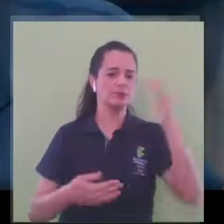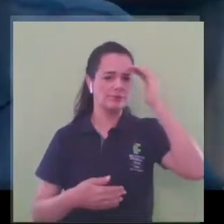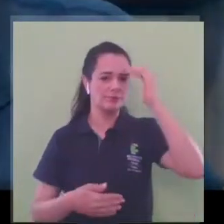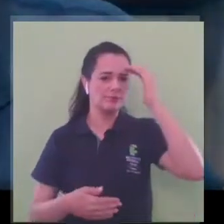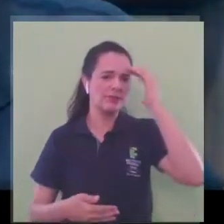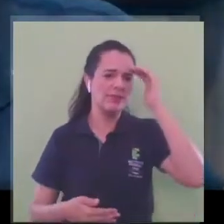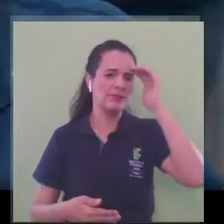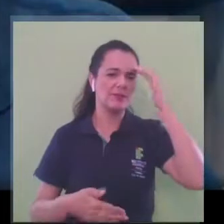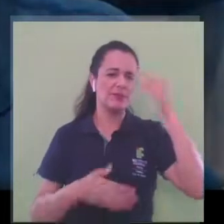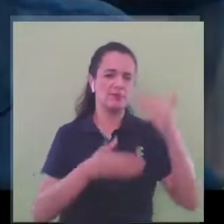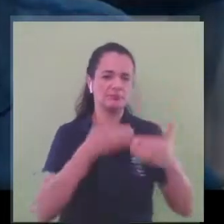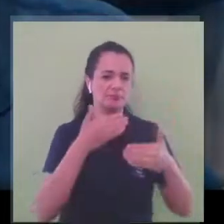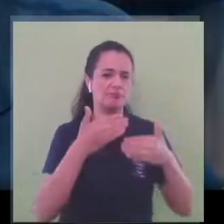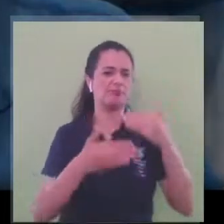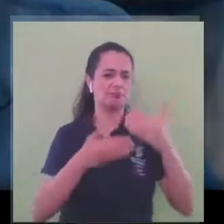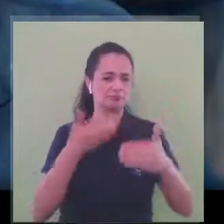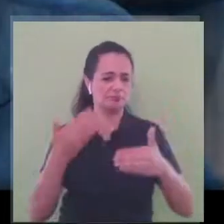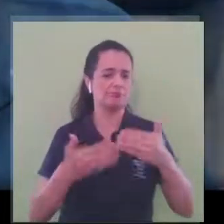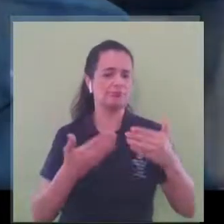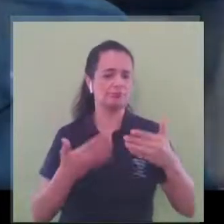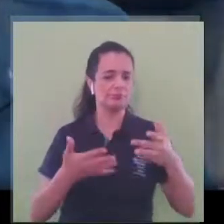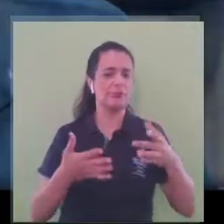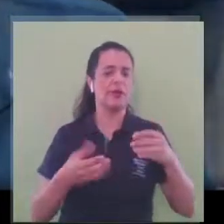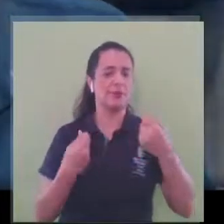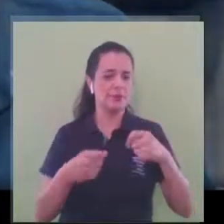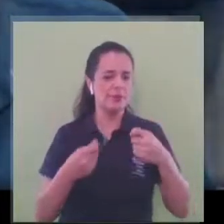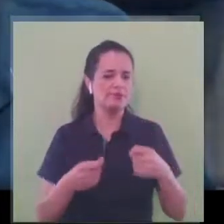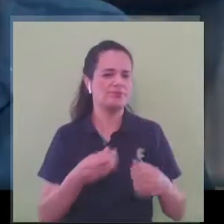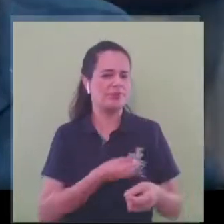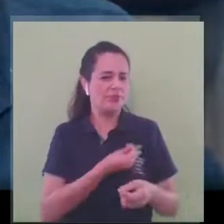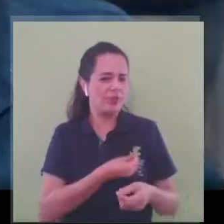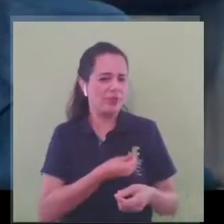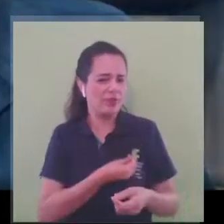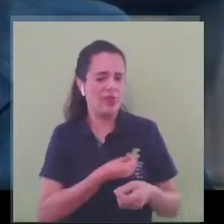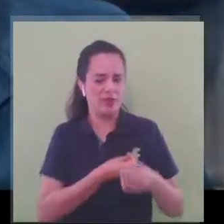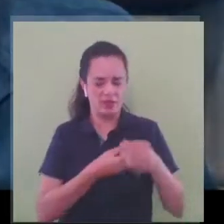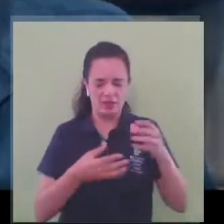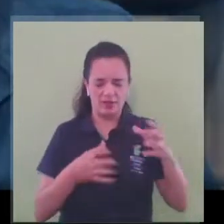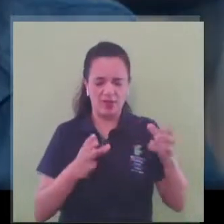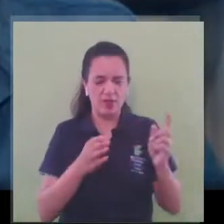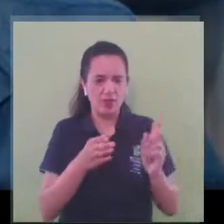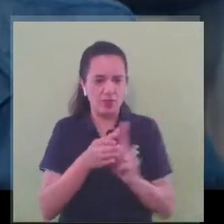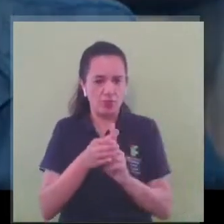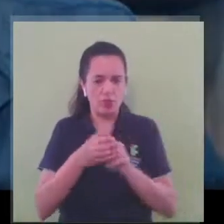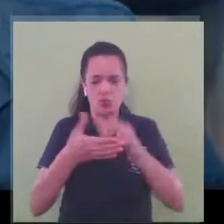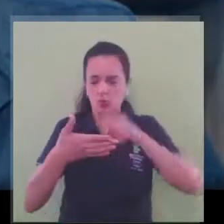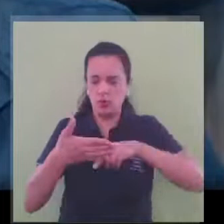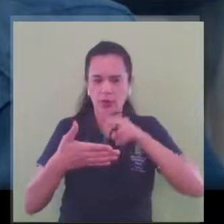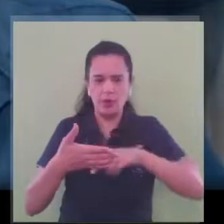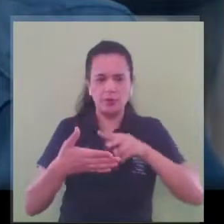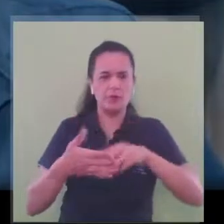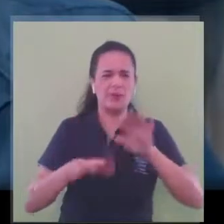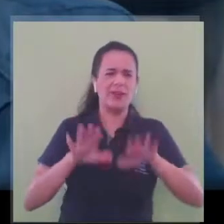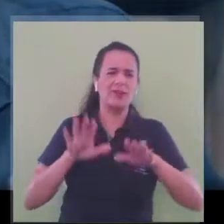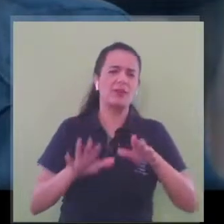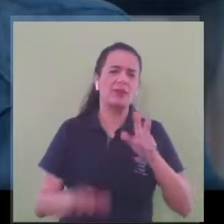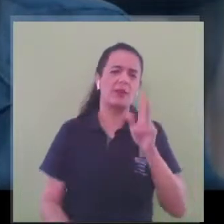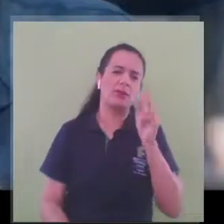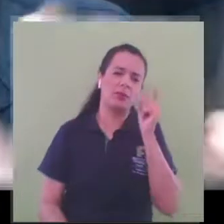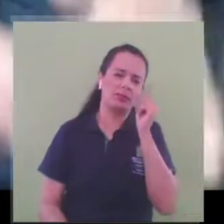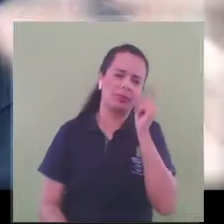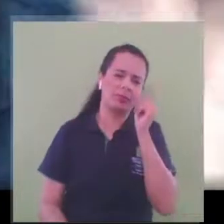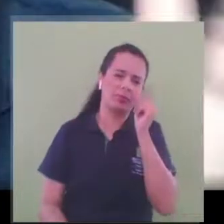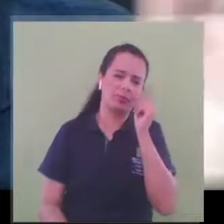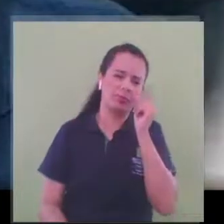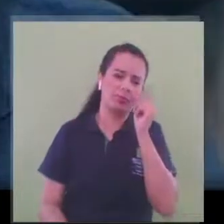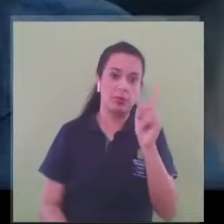tornar mais presente na leitura. Muitas pessoas falam, ah, eu não consigo ler porque eu começo a dormir. A primeira coisa, então, é